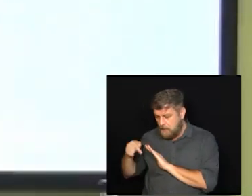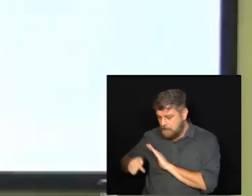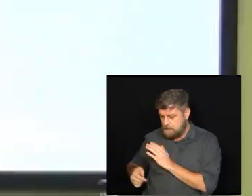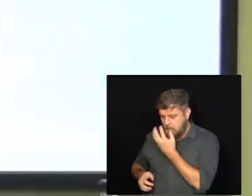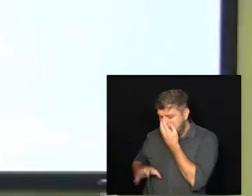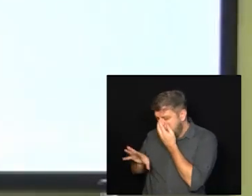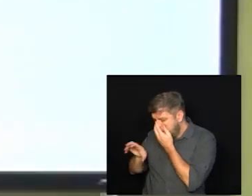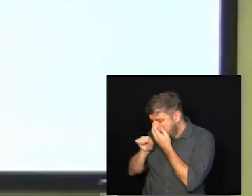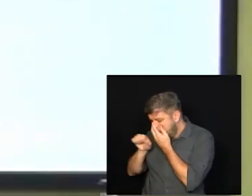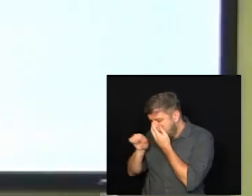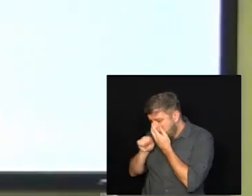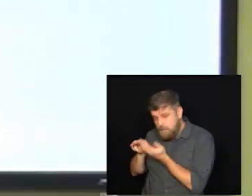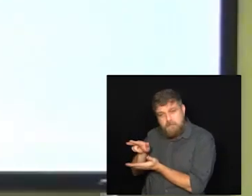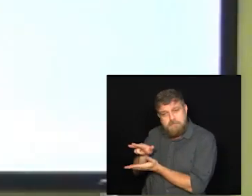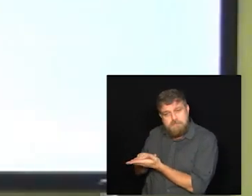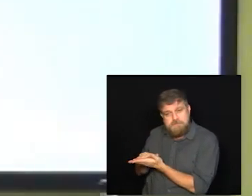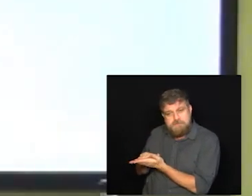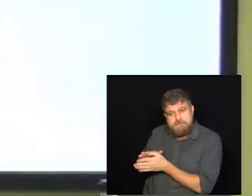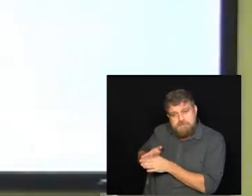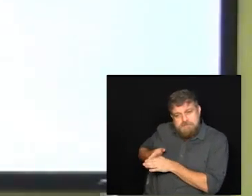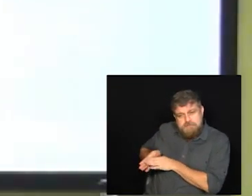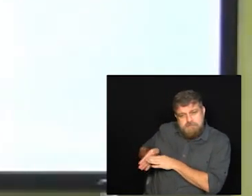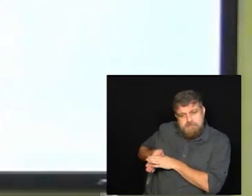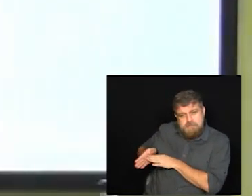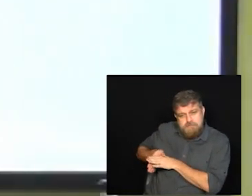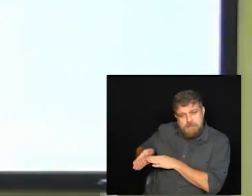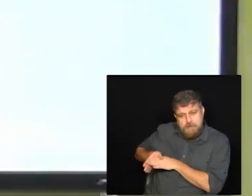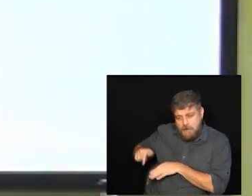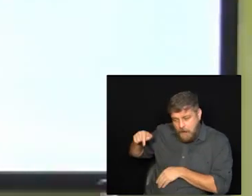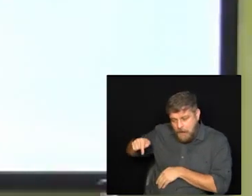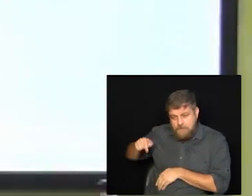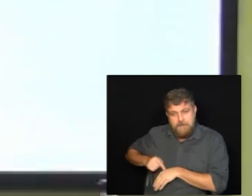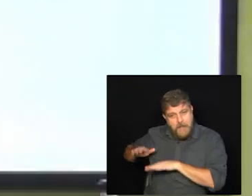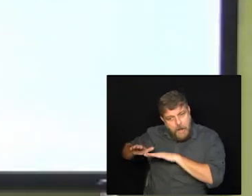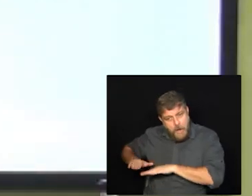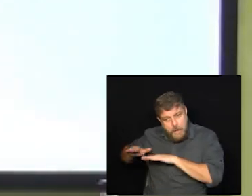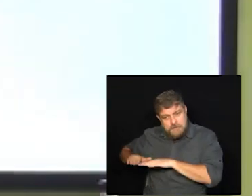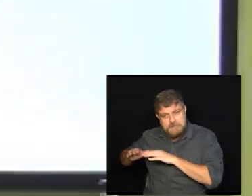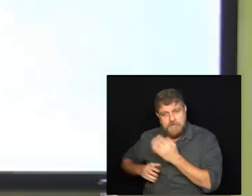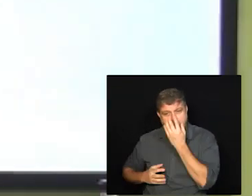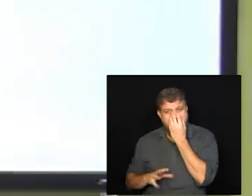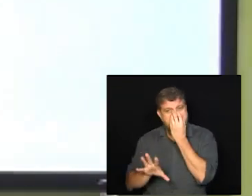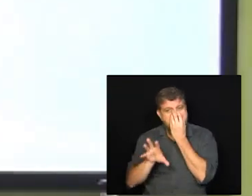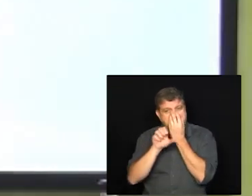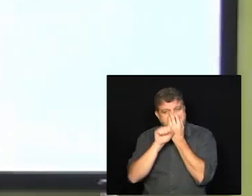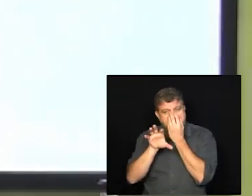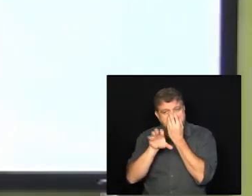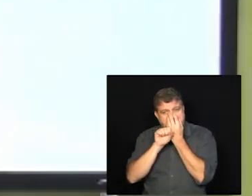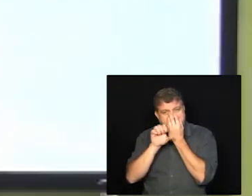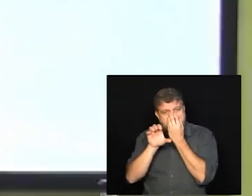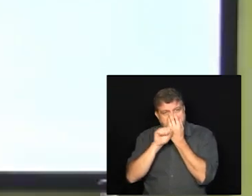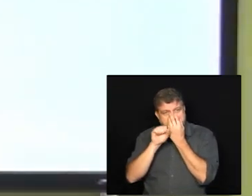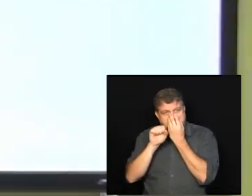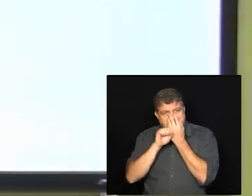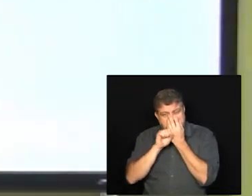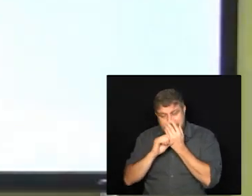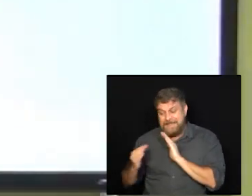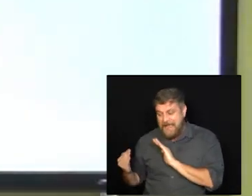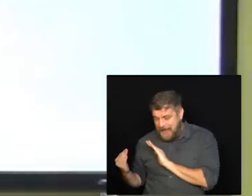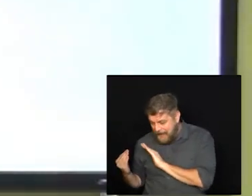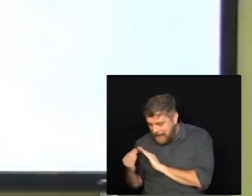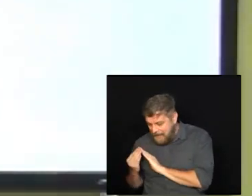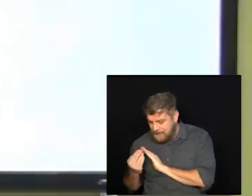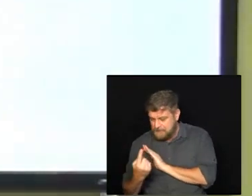organizar esse encaminhamento do concentrador de oxigênio. Então, iremos até a casa